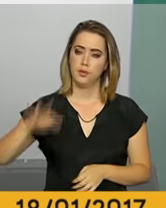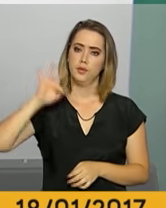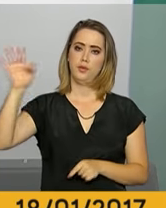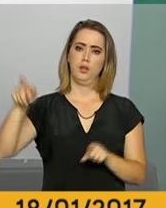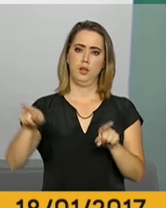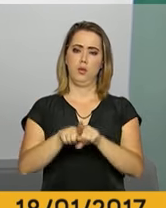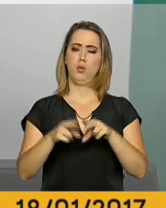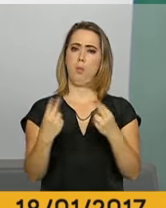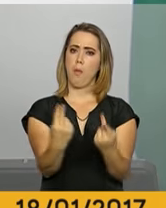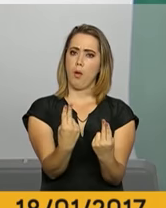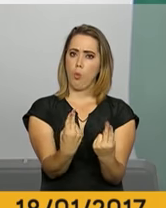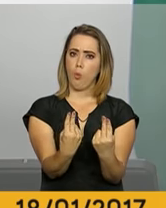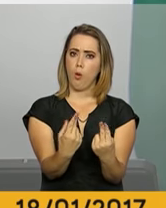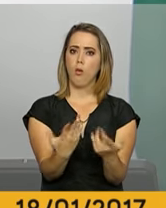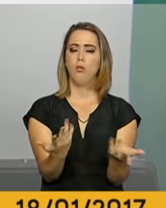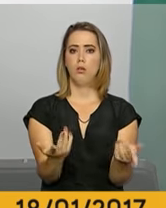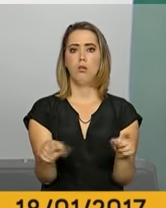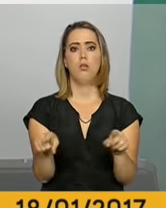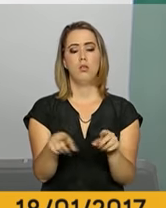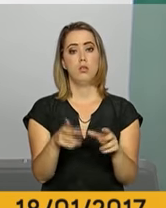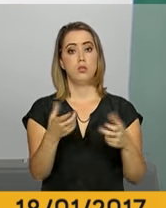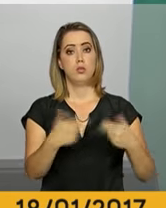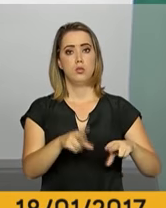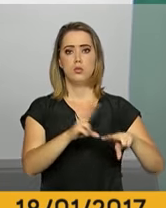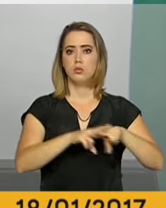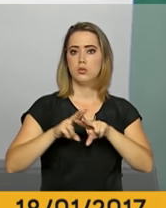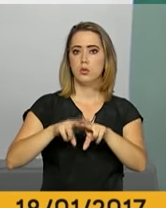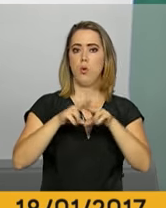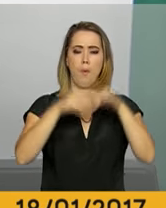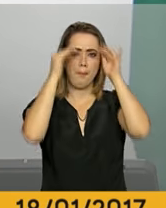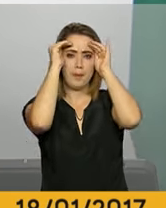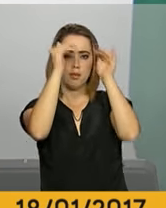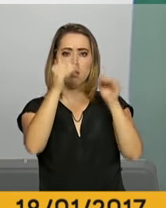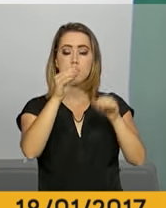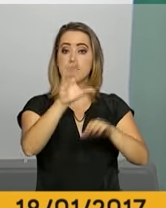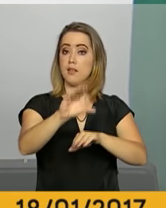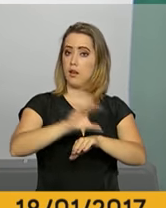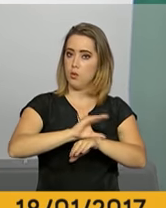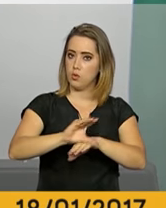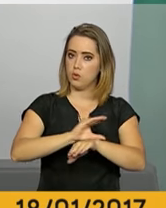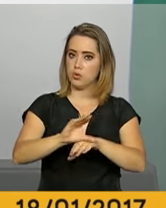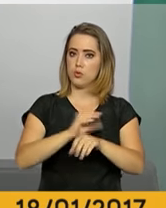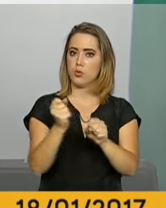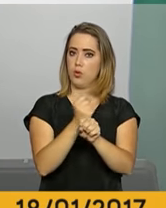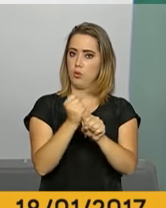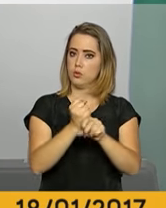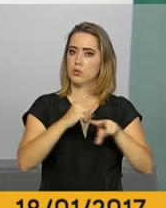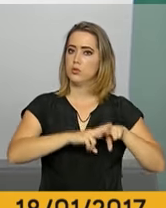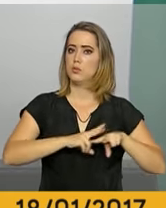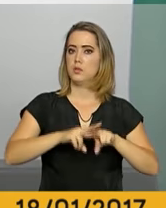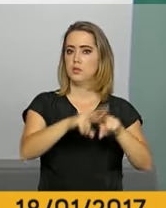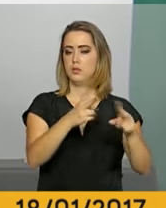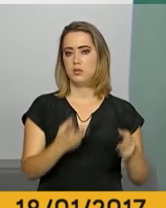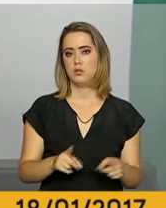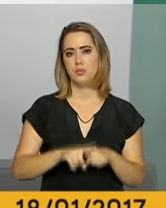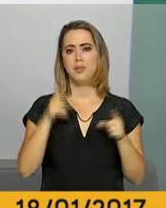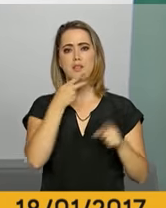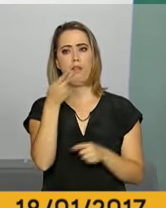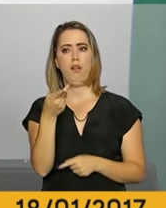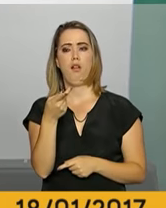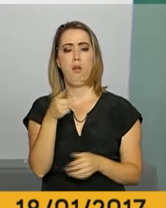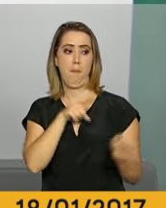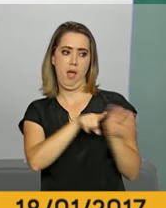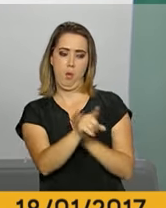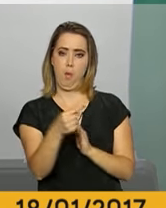o cumprimento no tocante aos presídios dos preceitos constitucionais. Se me disserem, bom, mas isto resolve